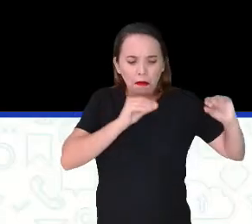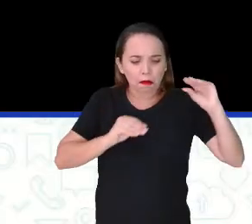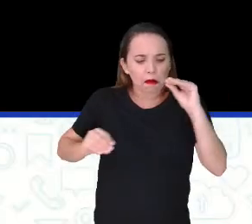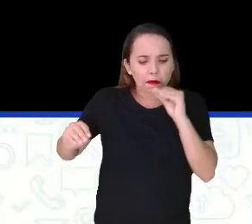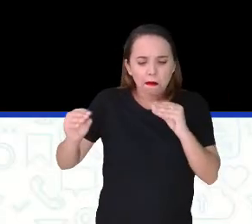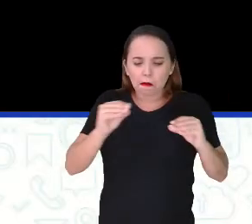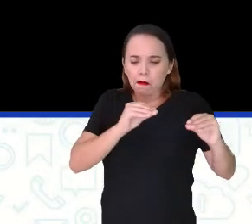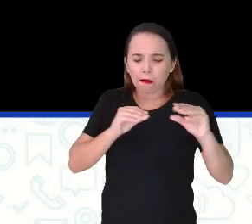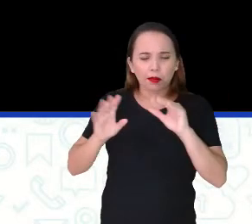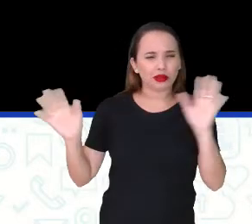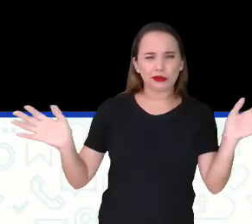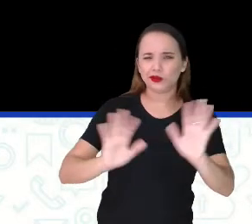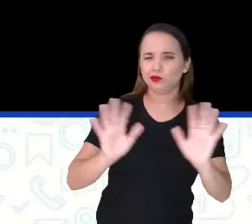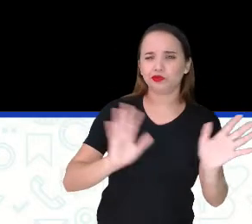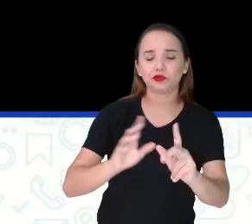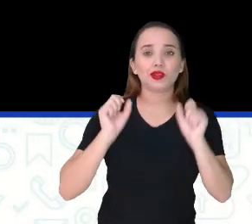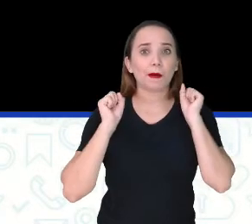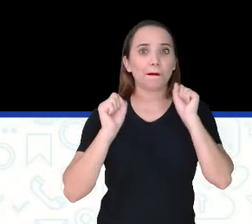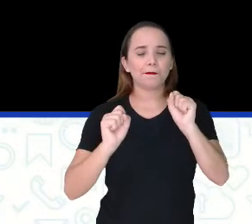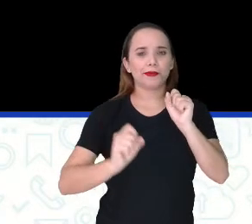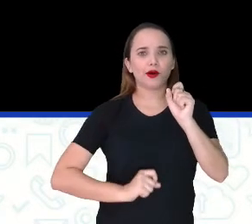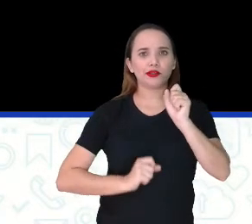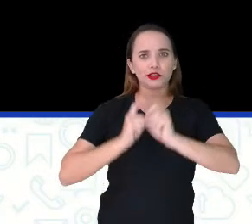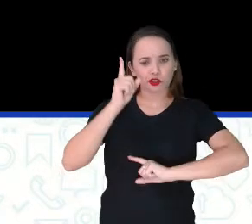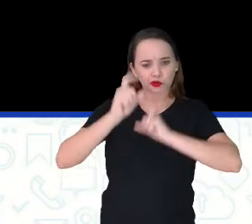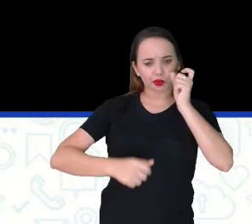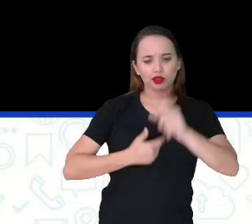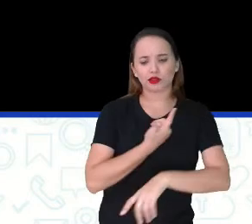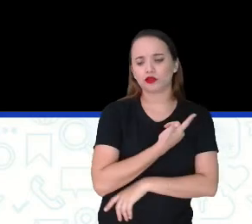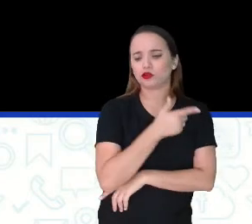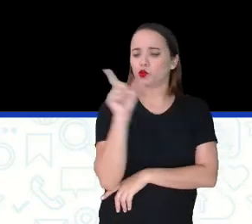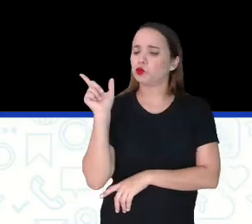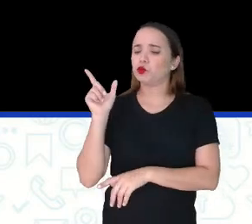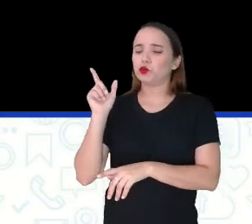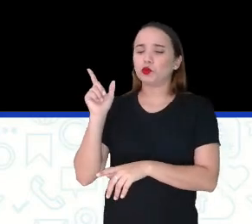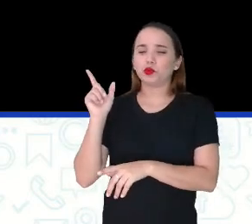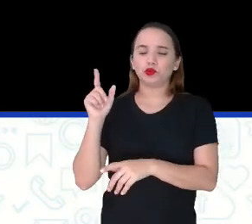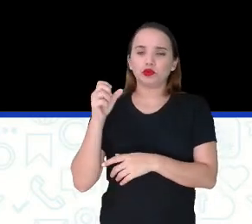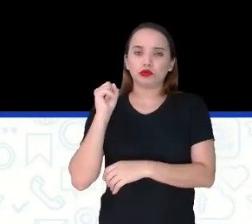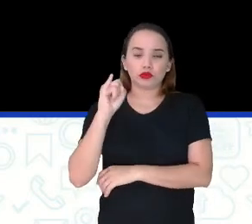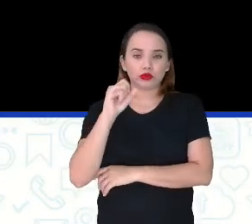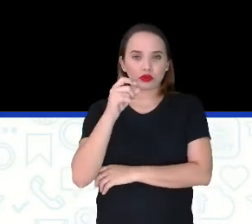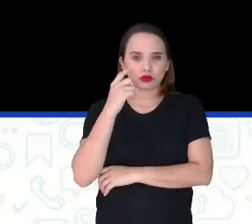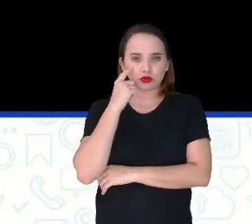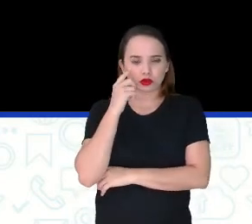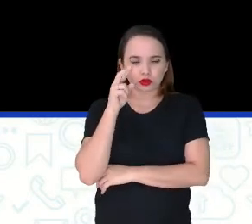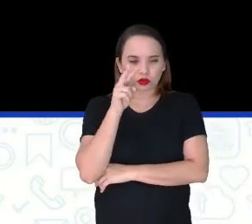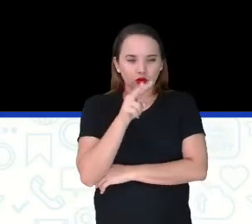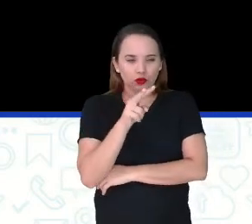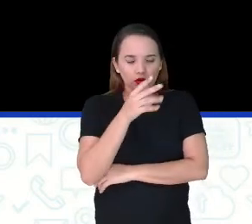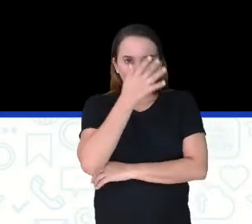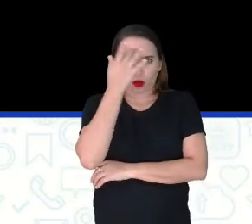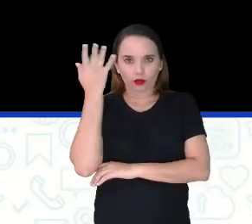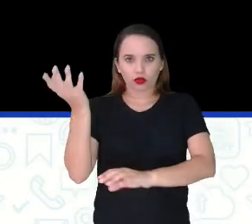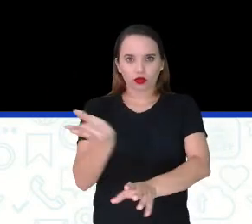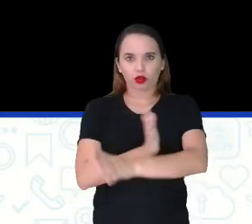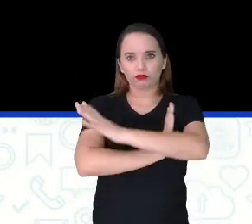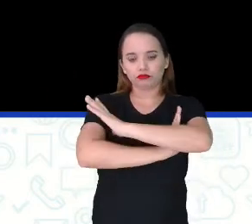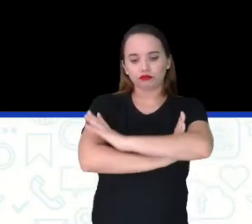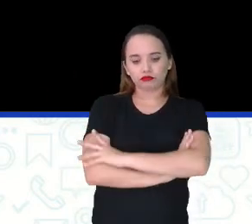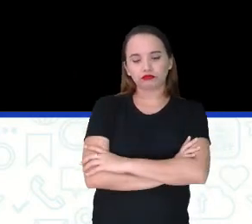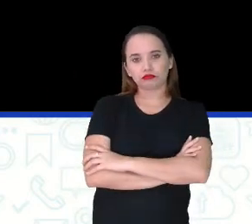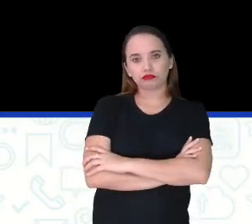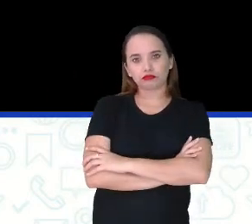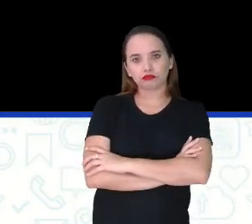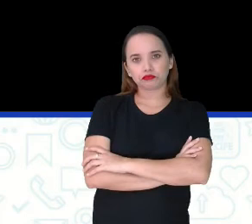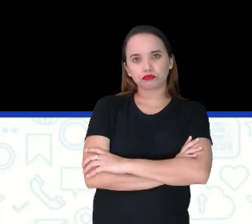Você chegar num lugar e você vê alguém de braço cruzado, você já imagina que aquela pessoa está meio que entediada, né? Você acha